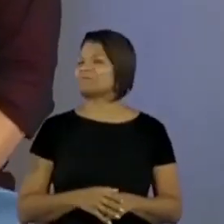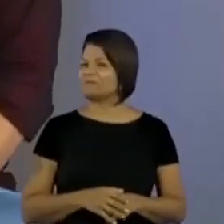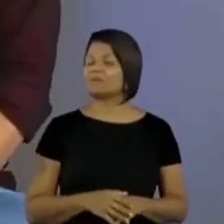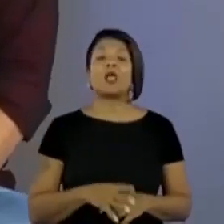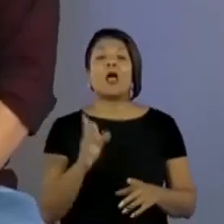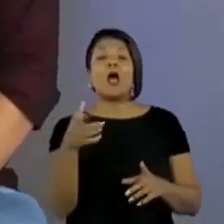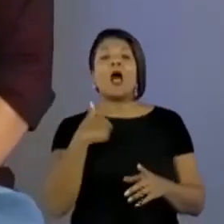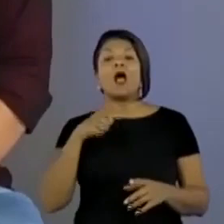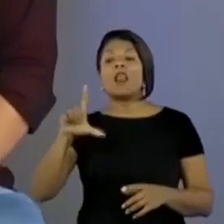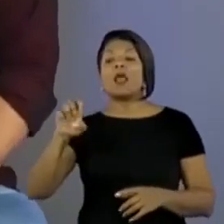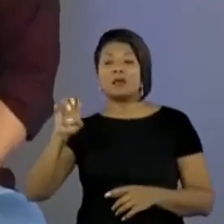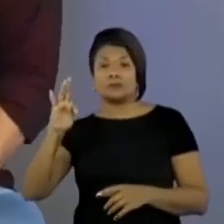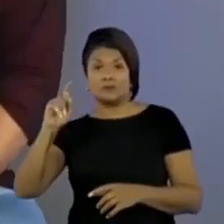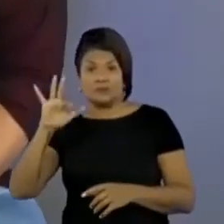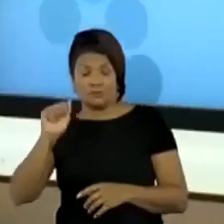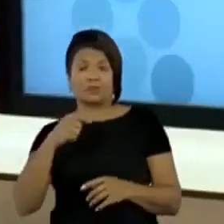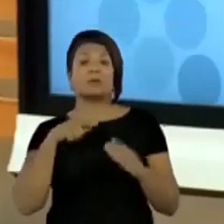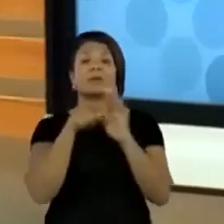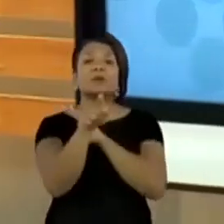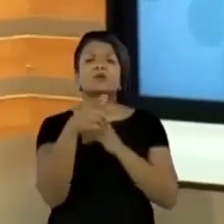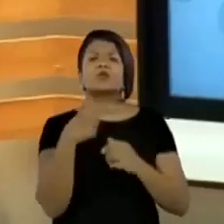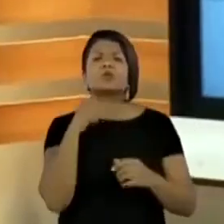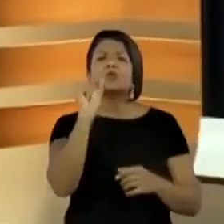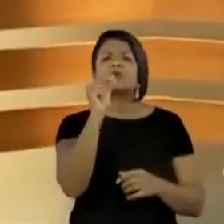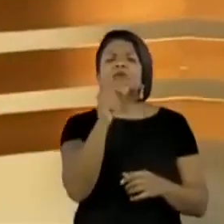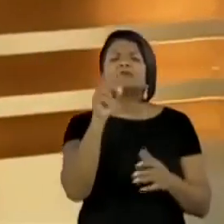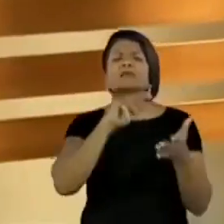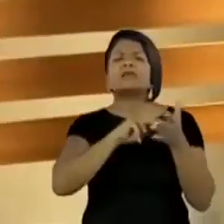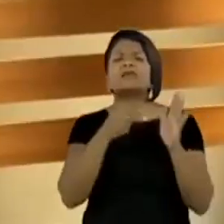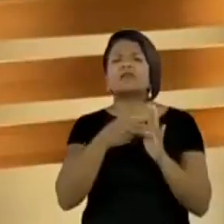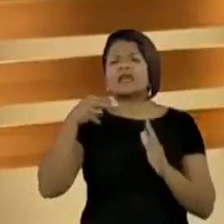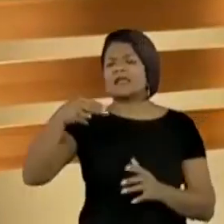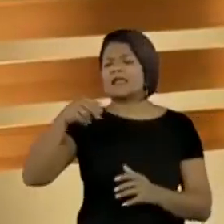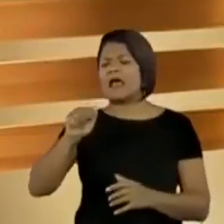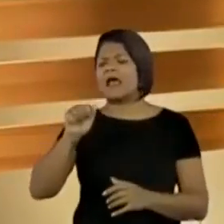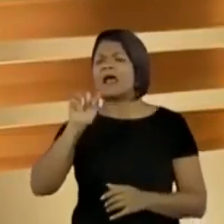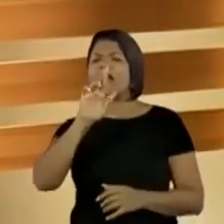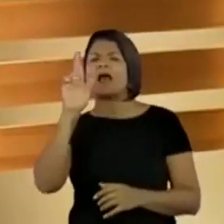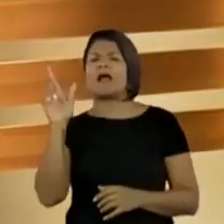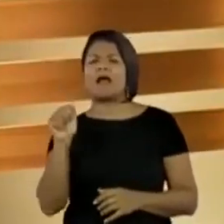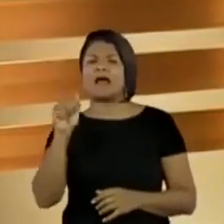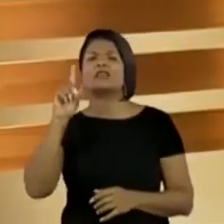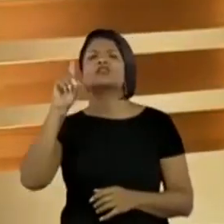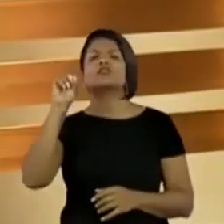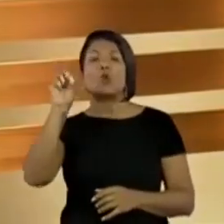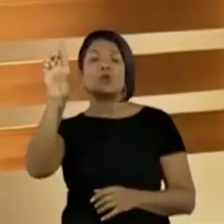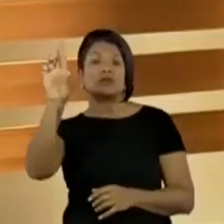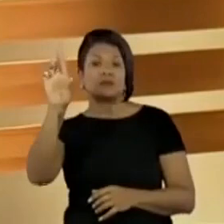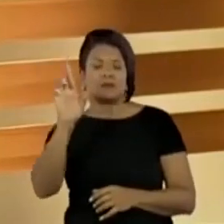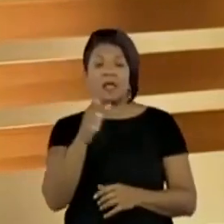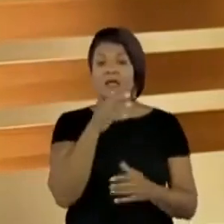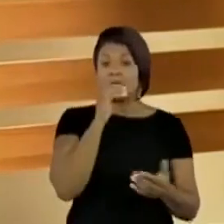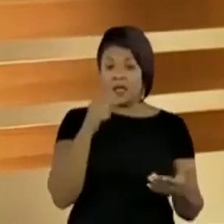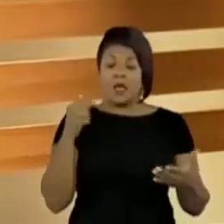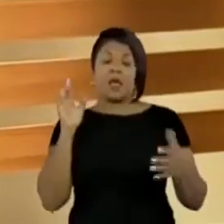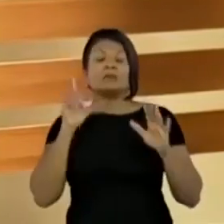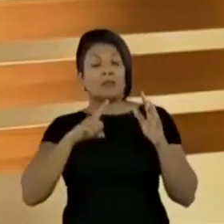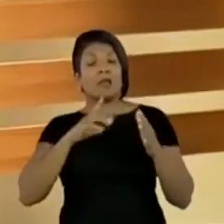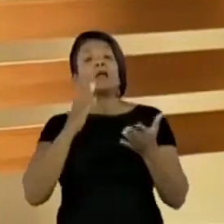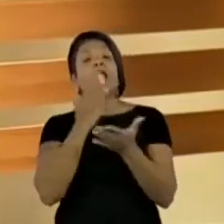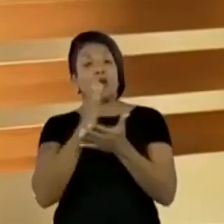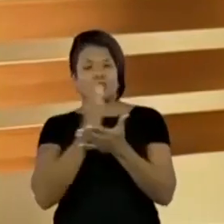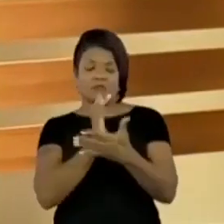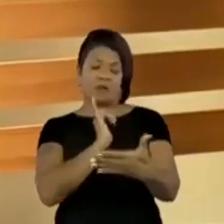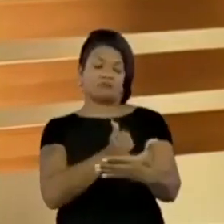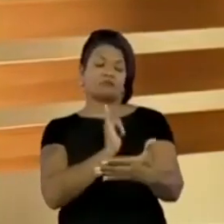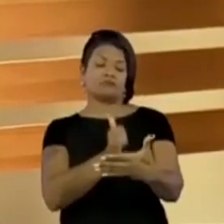você comentou. Ah, o narrador é aquela pessoa que conta a história. Ele pode ser um narrador que participa mesmo da história e conversando